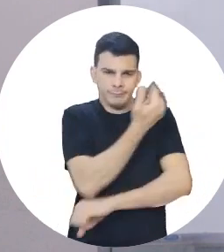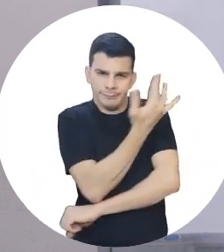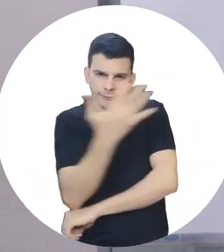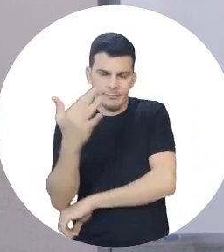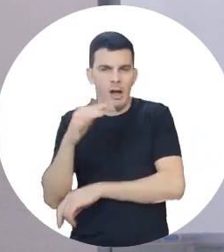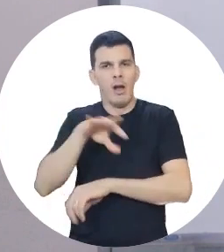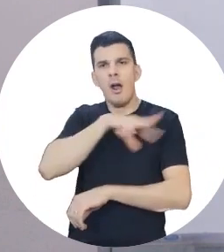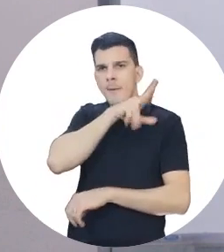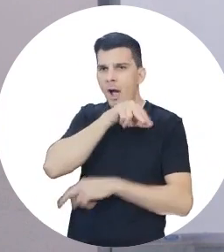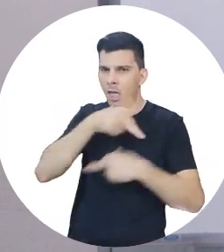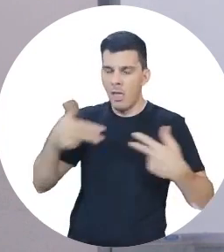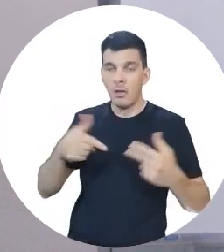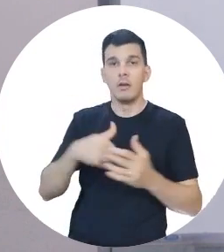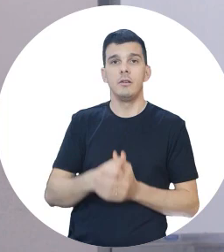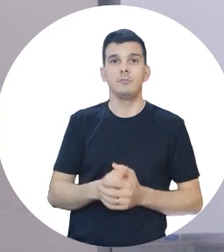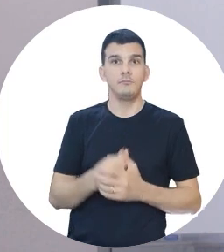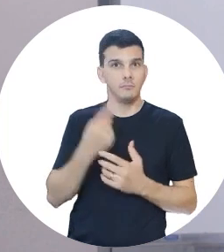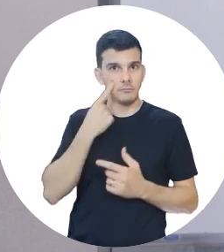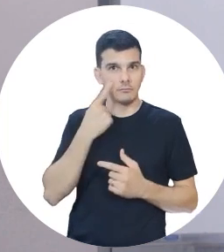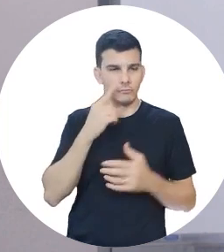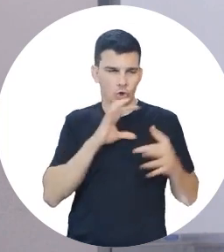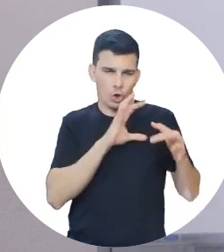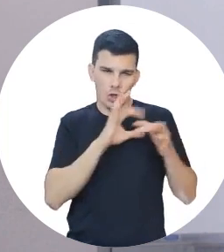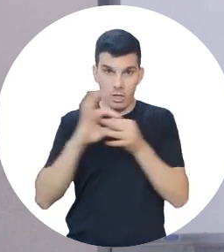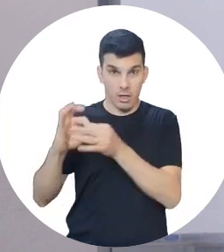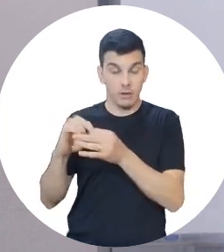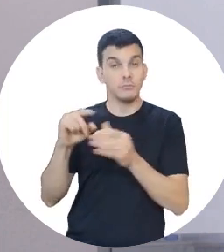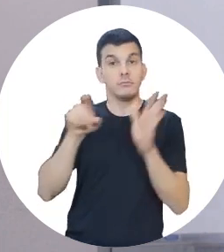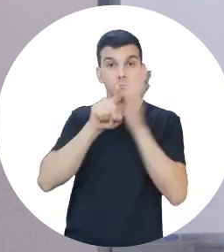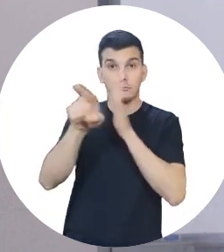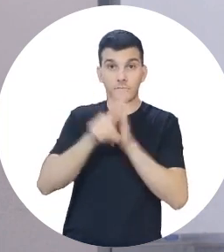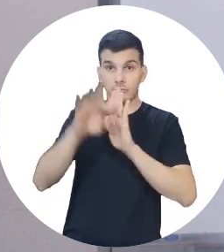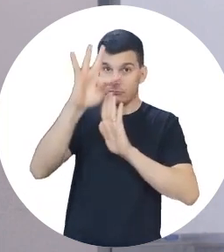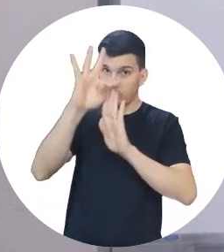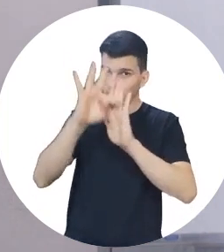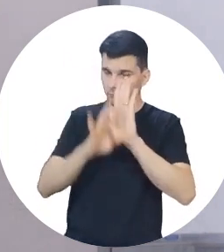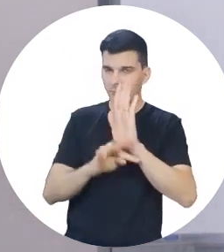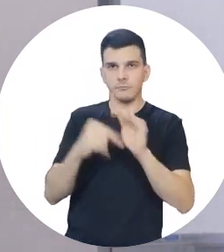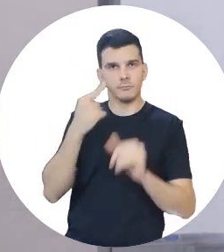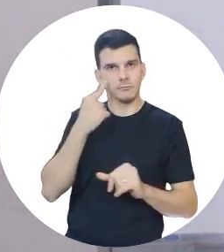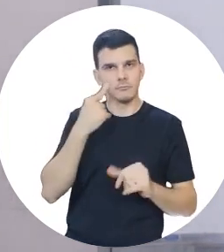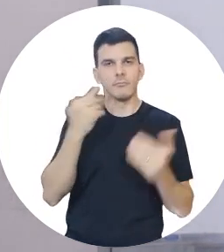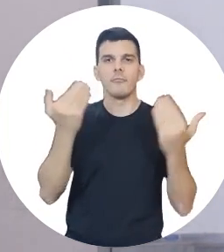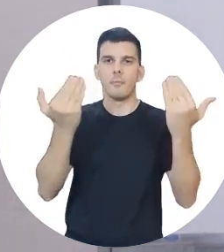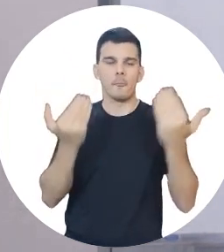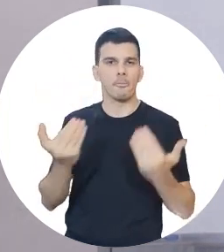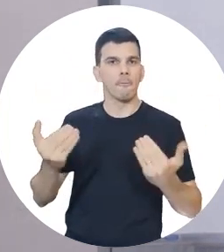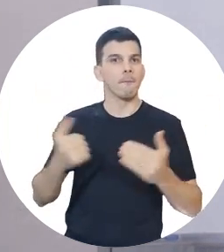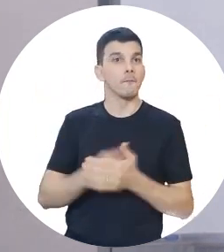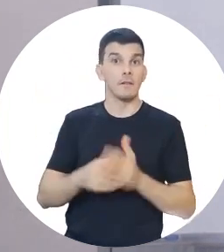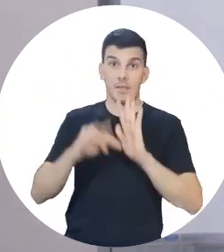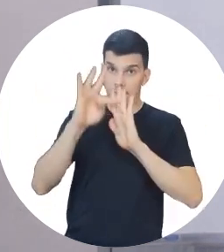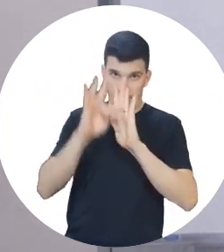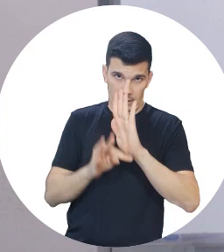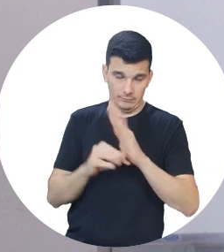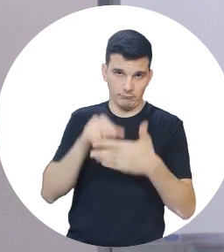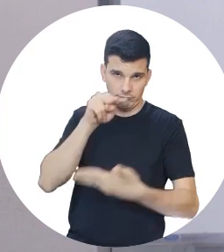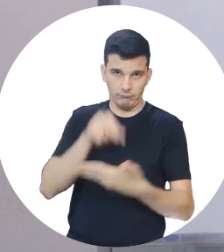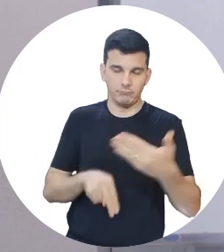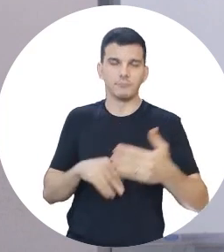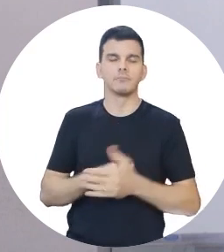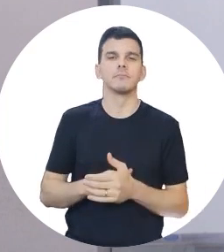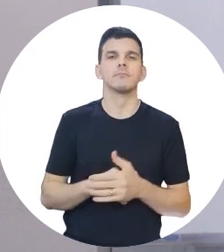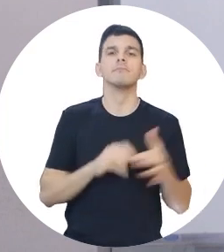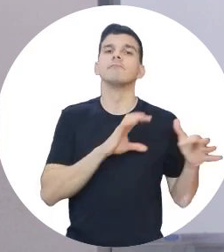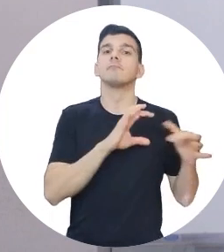ambiente, aos seres vivos. Muito mais contextualizada em geral, química ambiental a gente pode associar à interpretação de